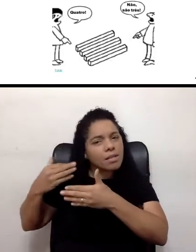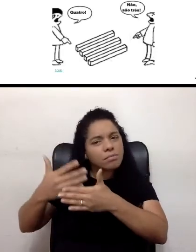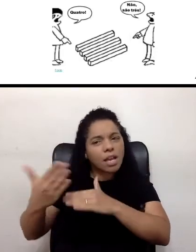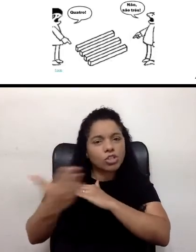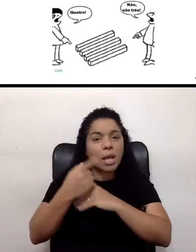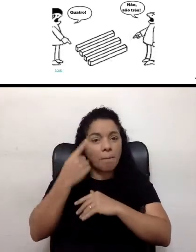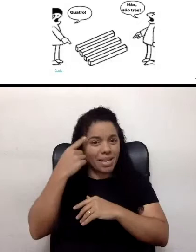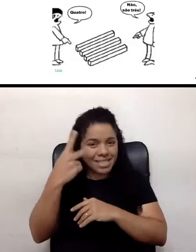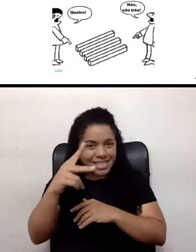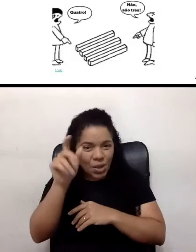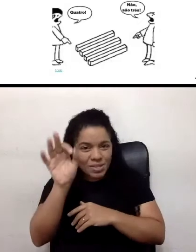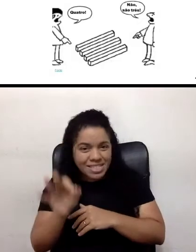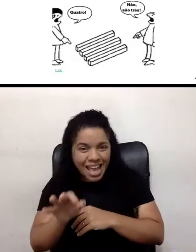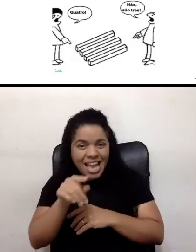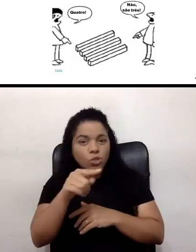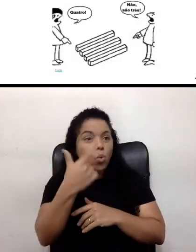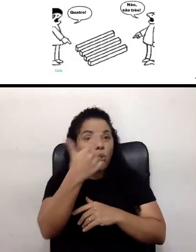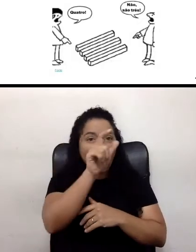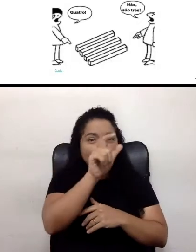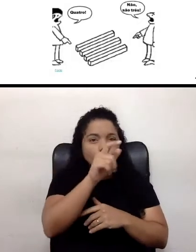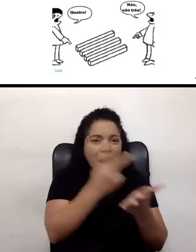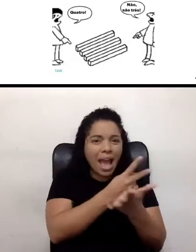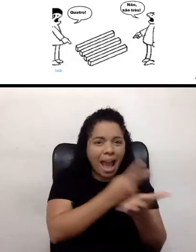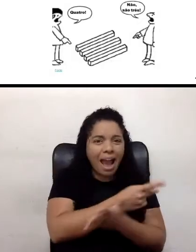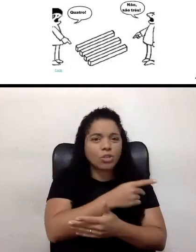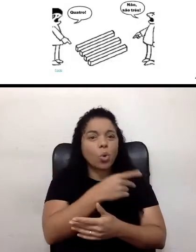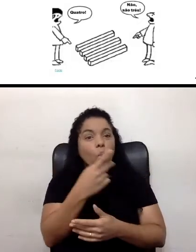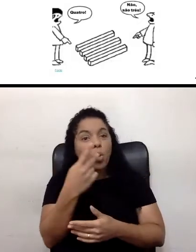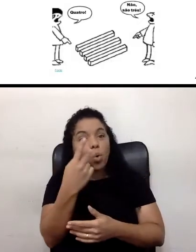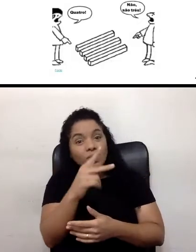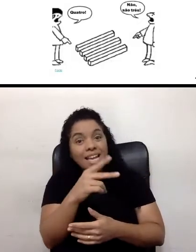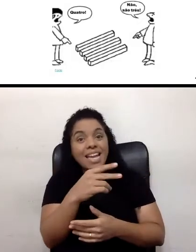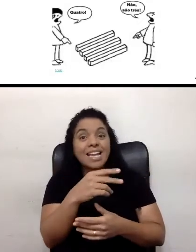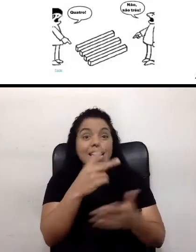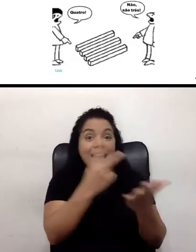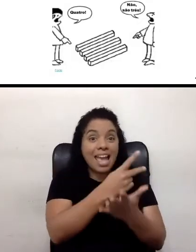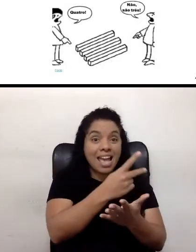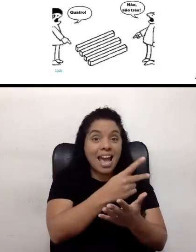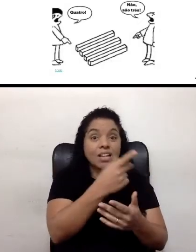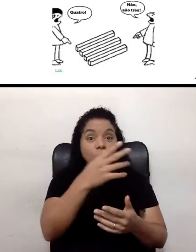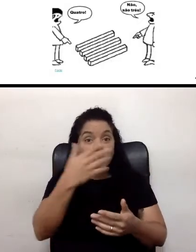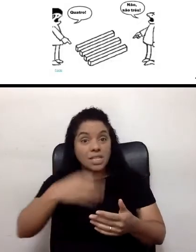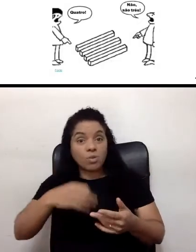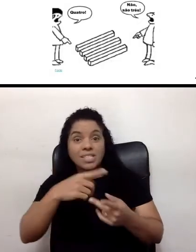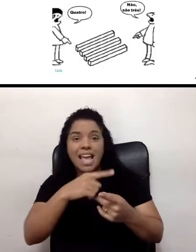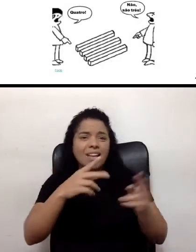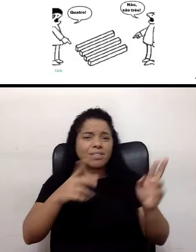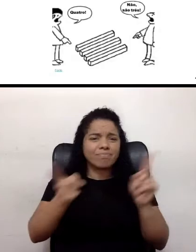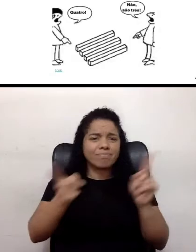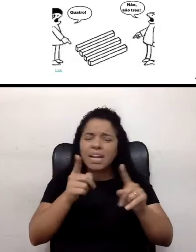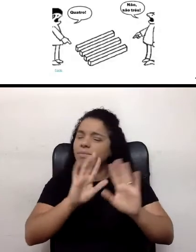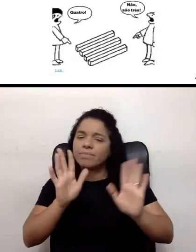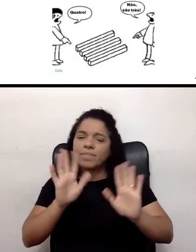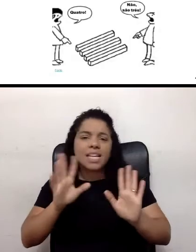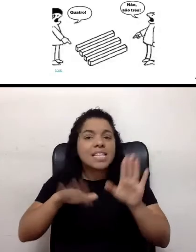é certo e o dele é errado, ou o dele é certo e o seu é errado. Vai muito da sua experiência, né? E por que eu estou